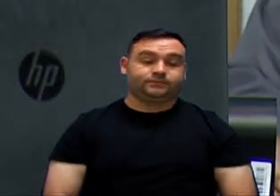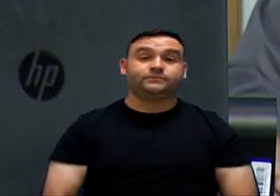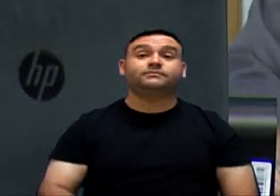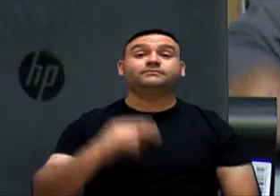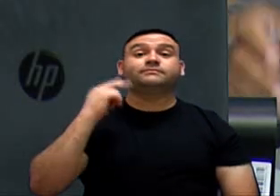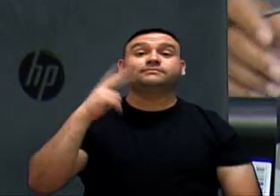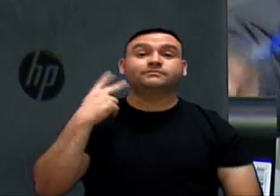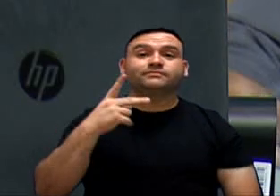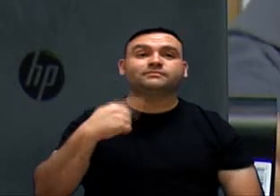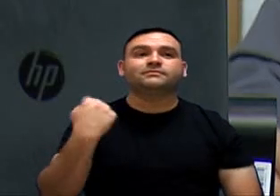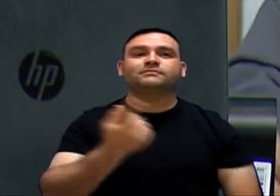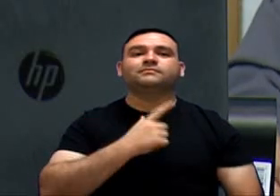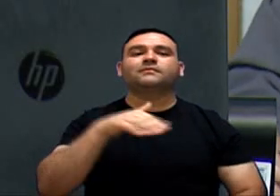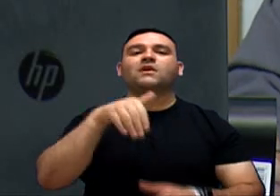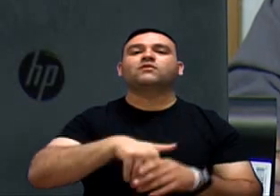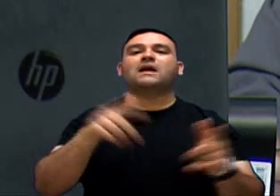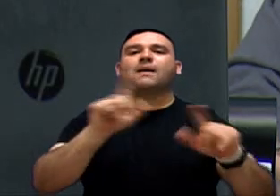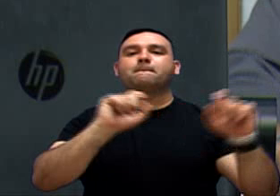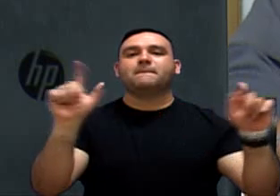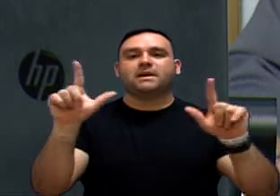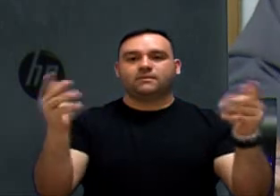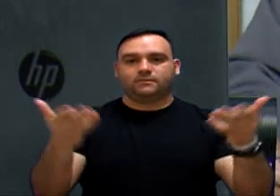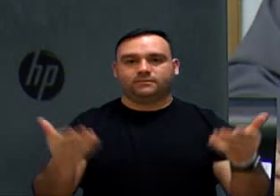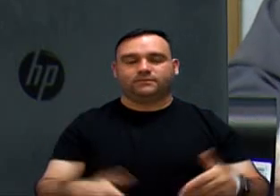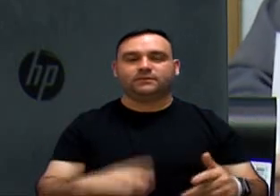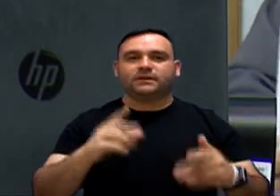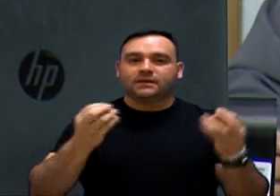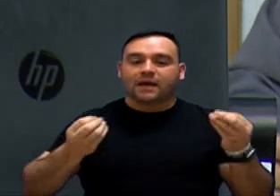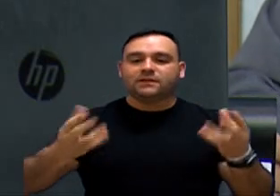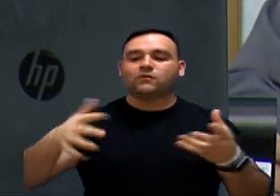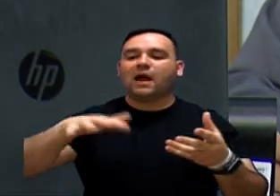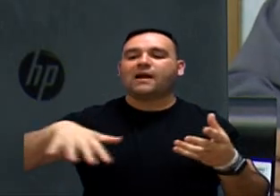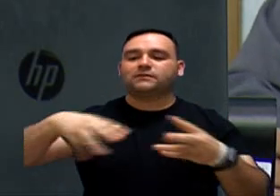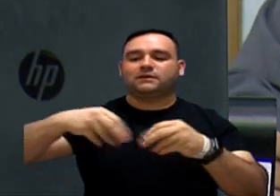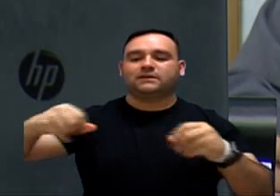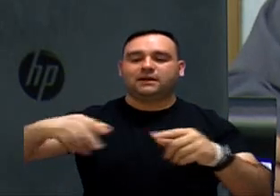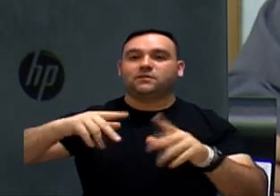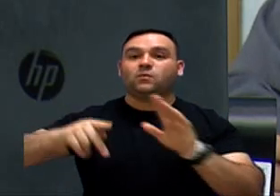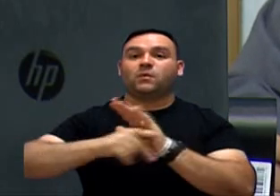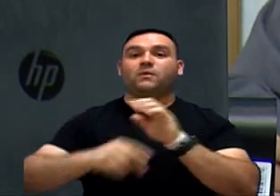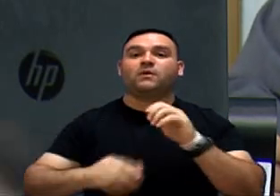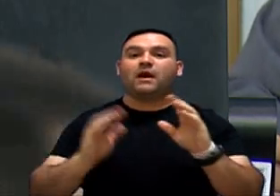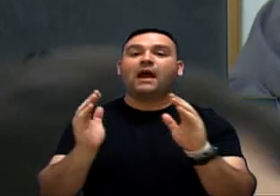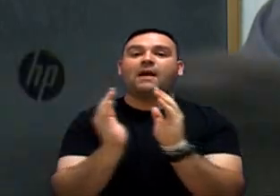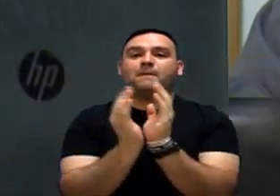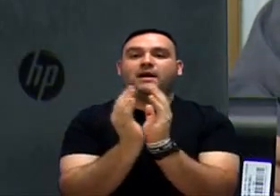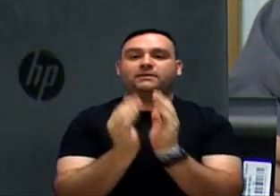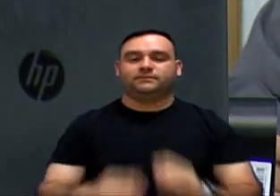Senhores vereadores, nós temos a votação no painel. A doação da área para a APAE.